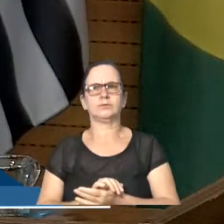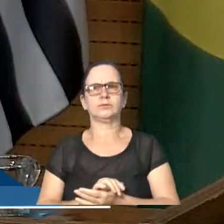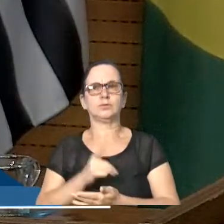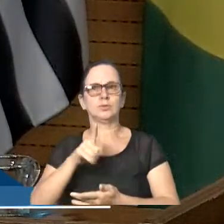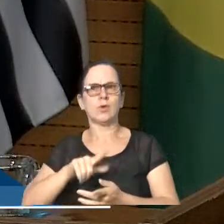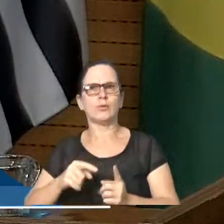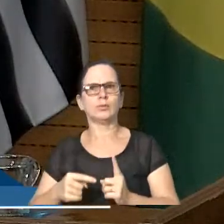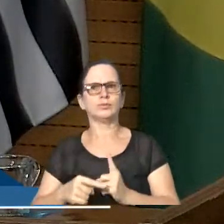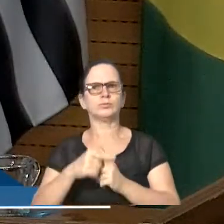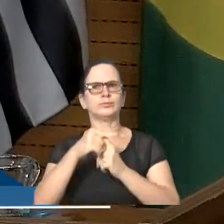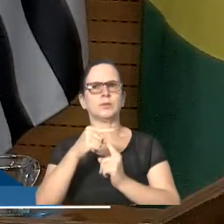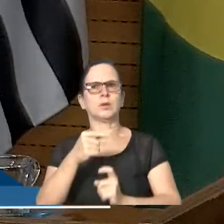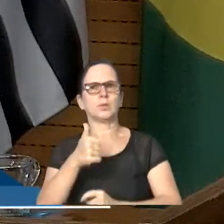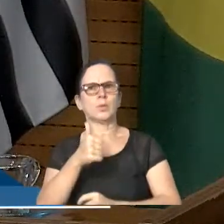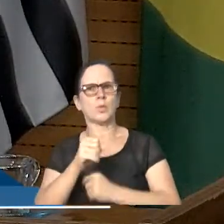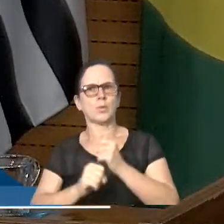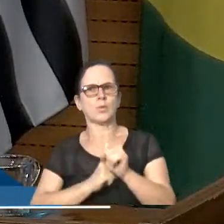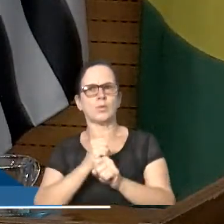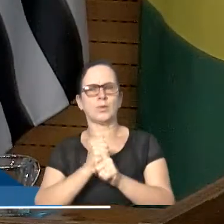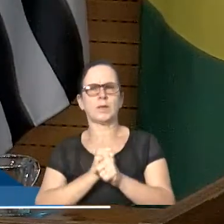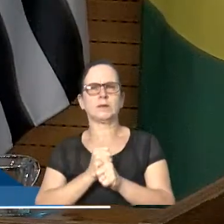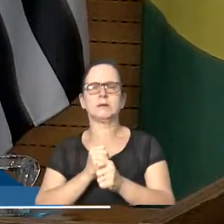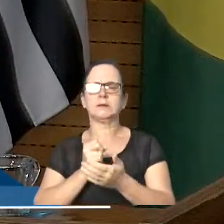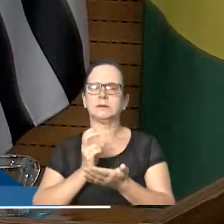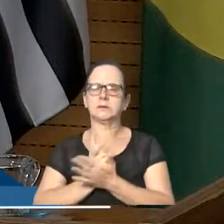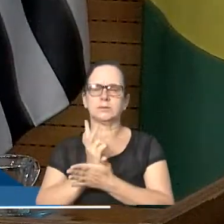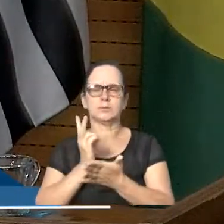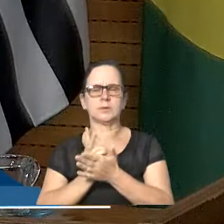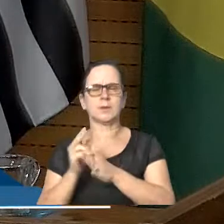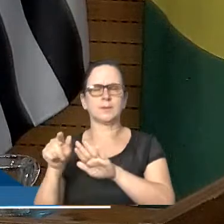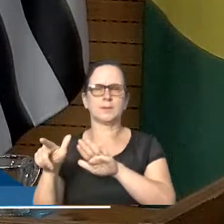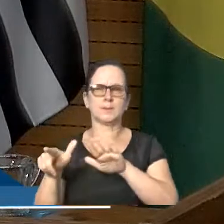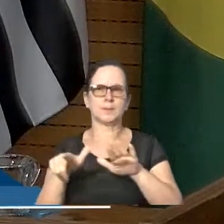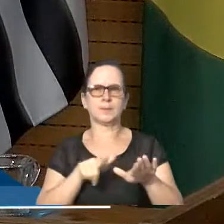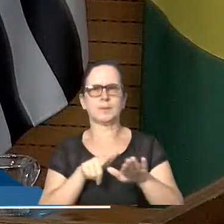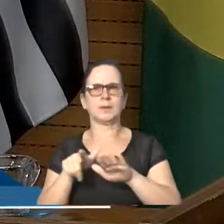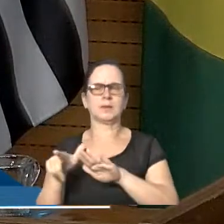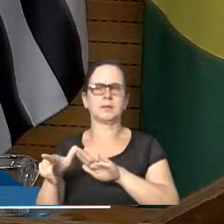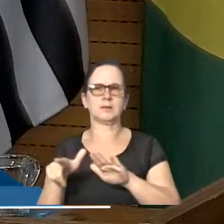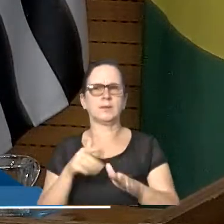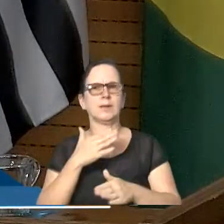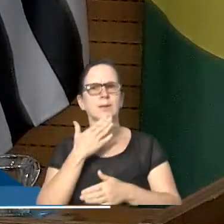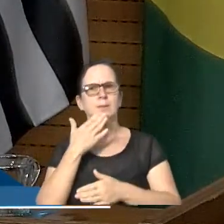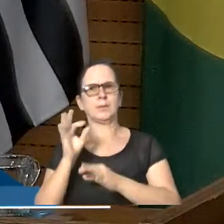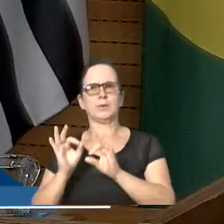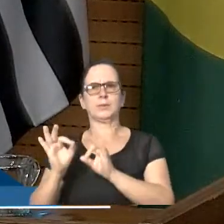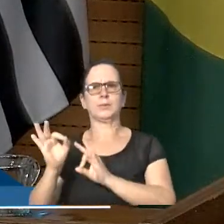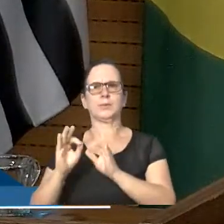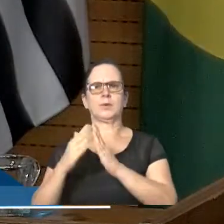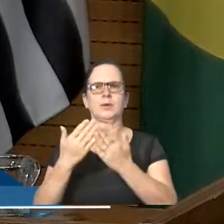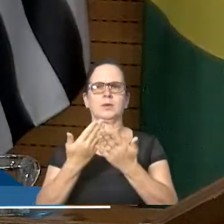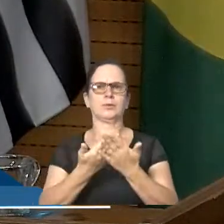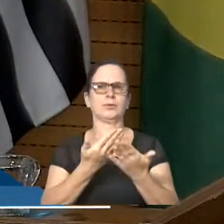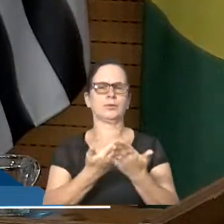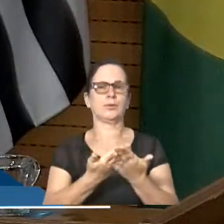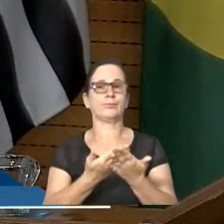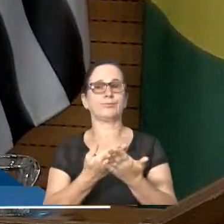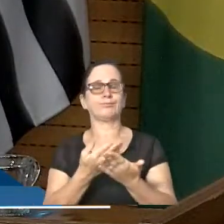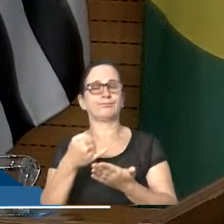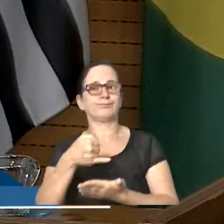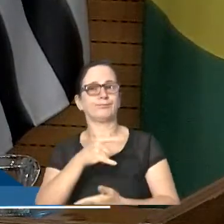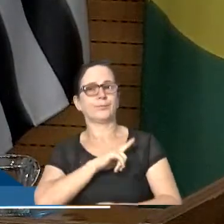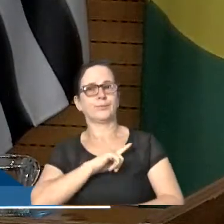ficar gritando, pedindo aqui, todas as semanas pedindo a reforma disso, a reforma daquilo, se o governo não consegue concretizar nada,